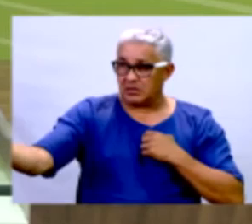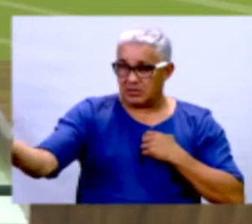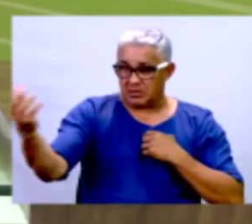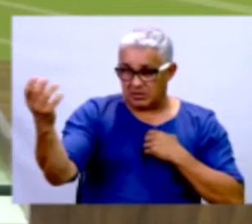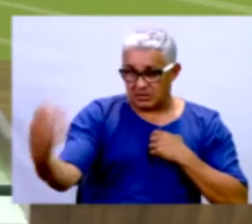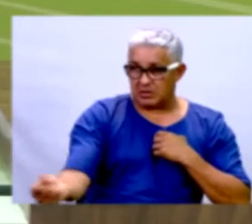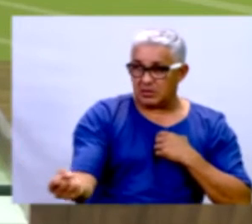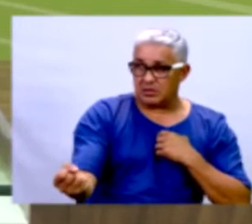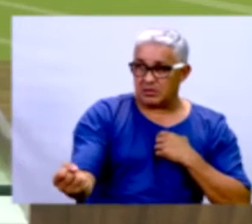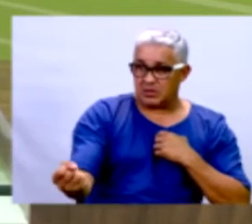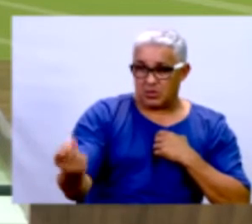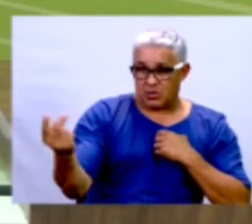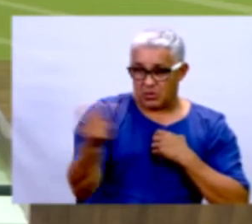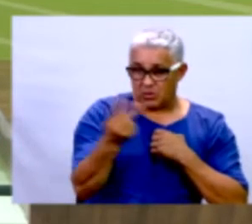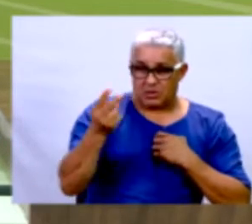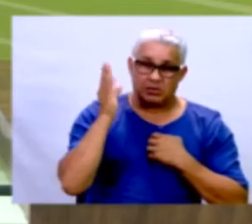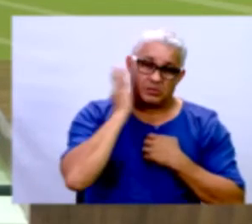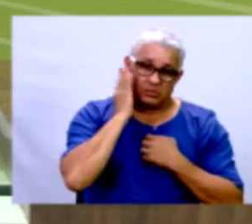sabendo como